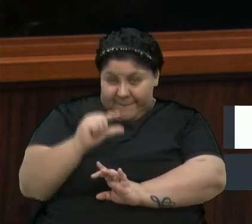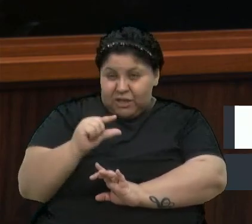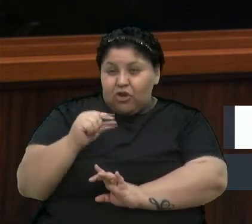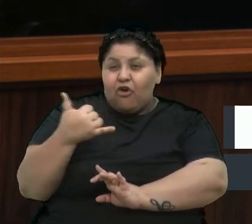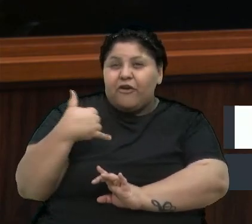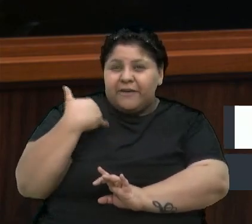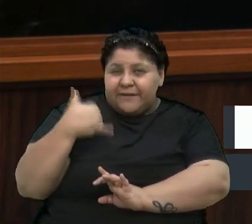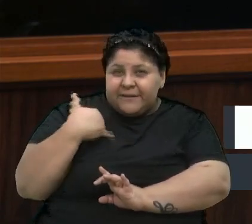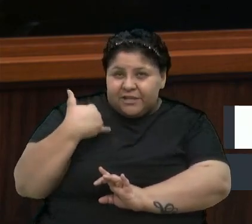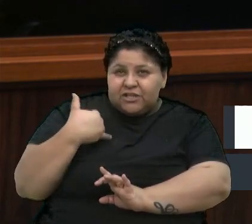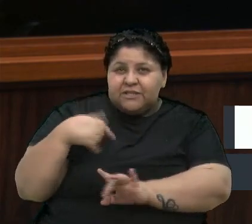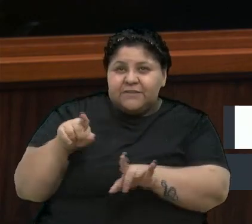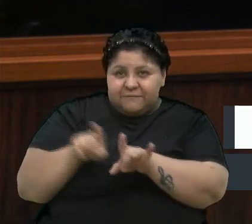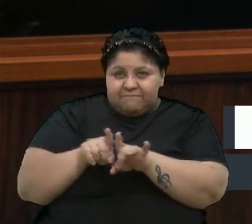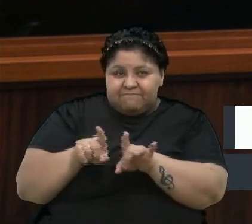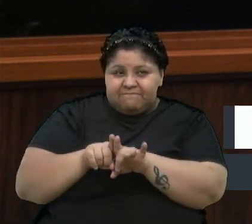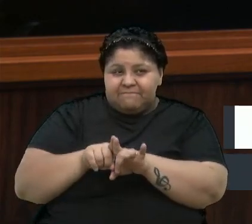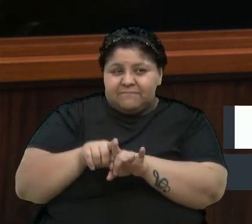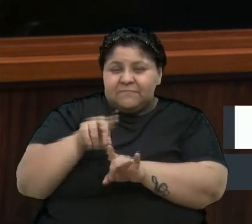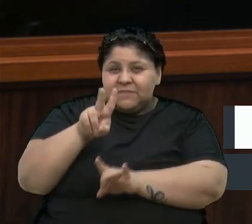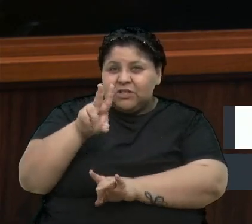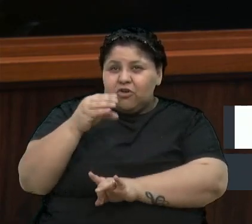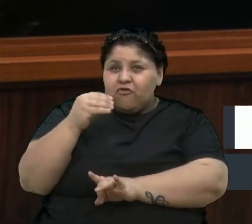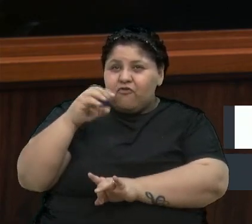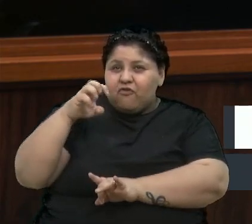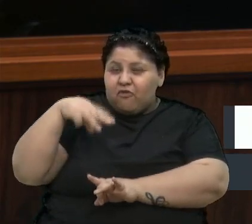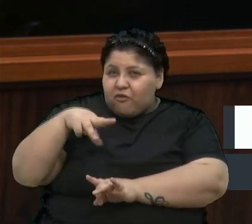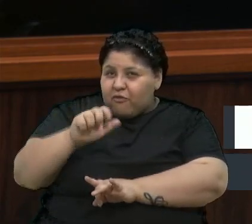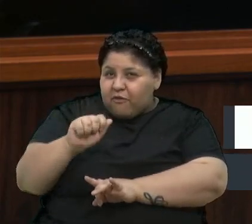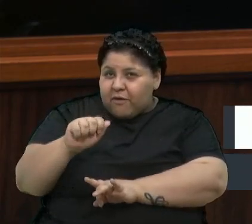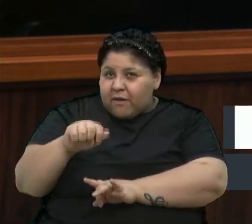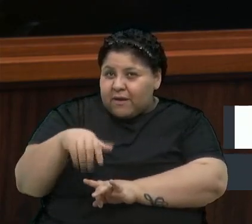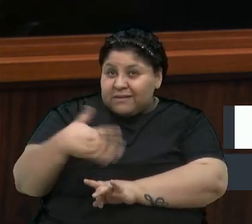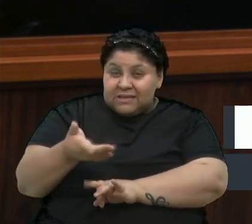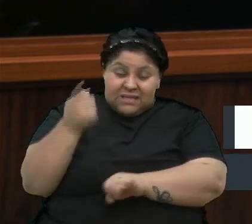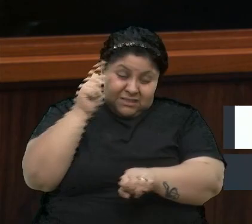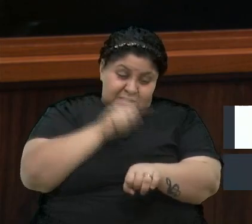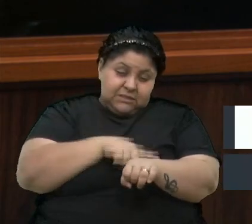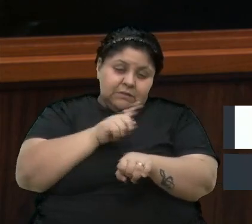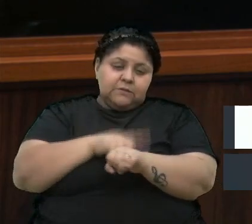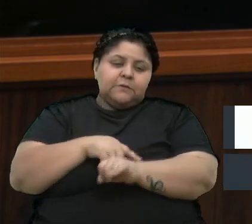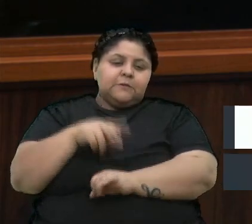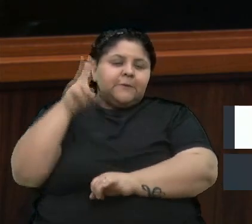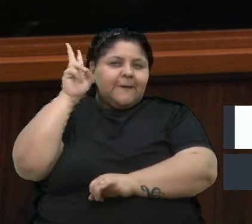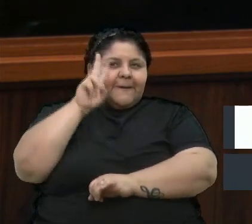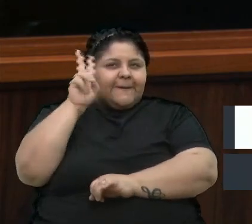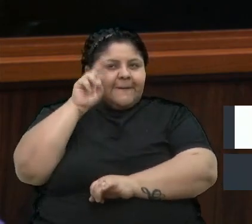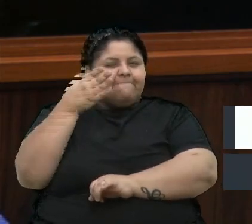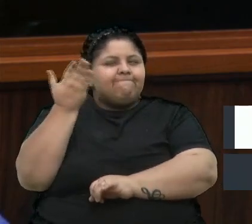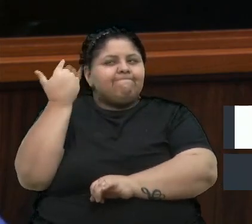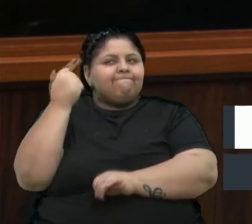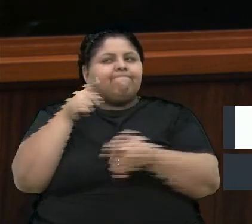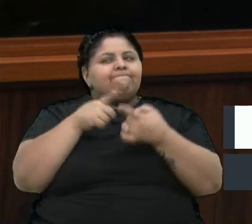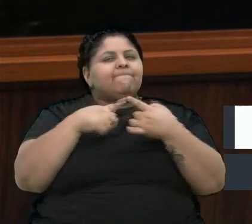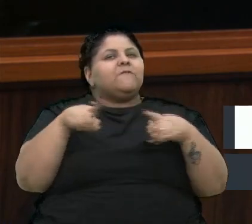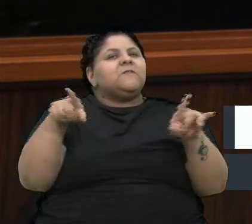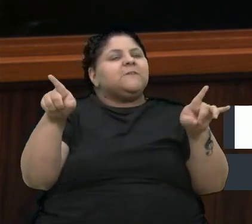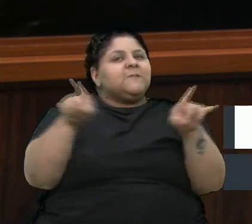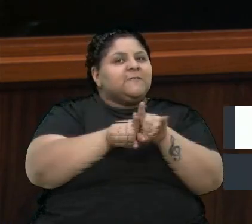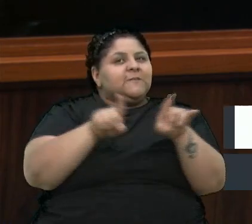a Moema. Então, é um momento de relembrar, mas também